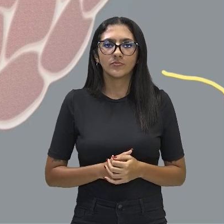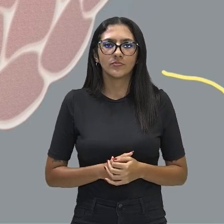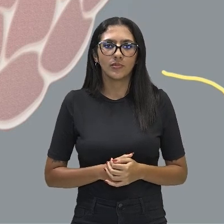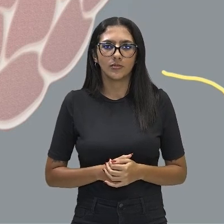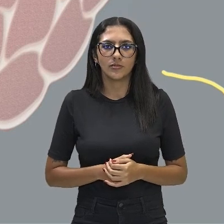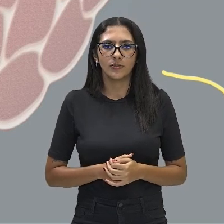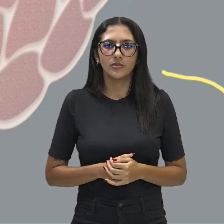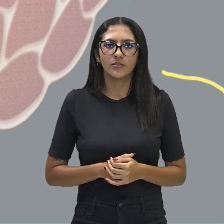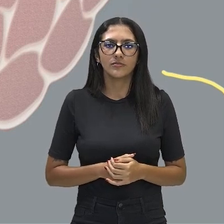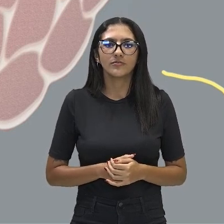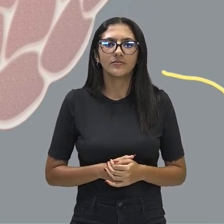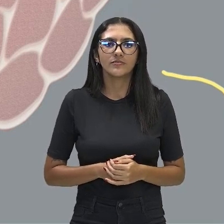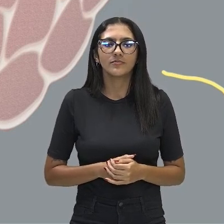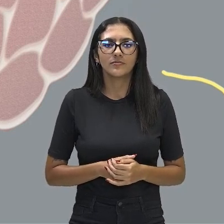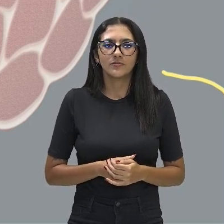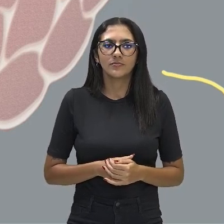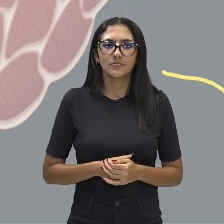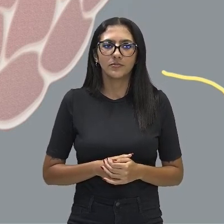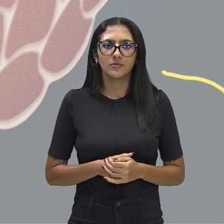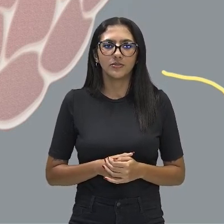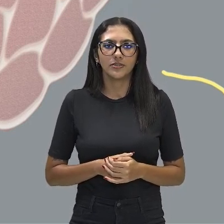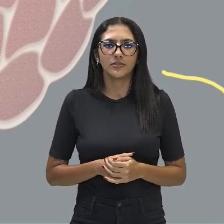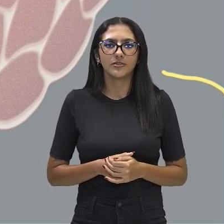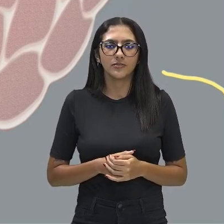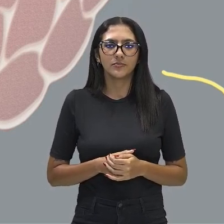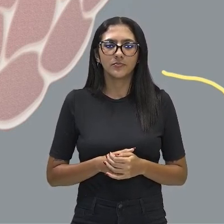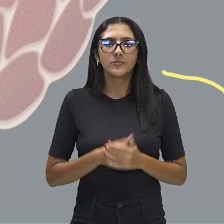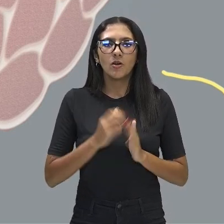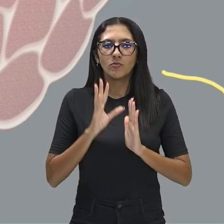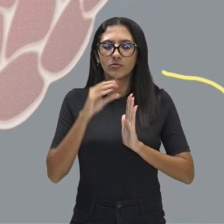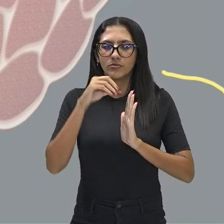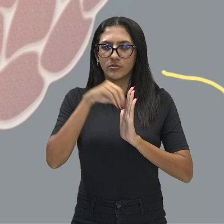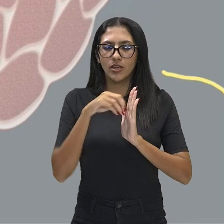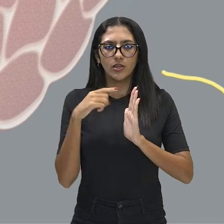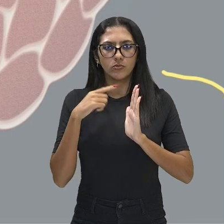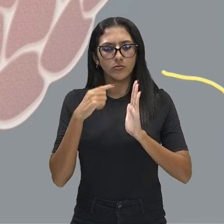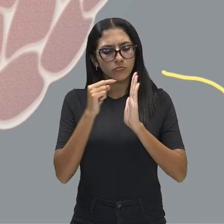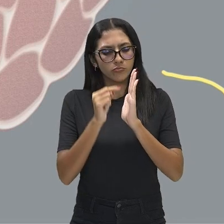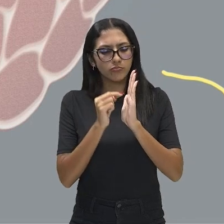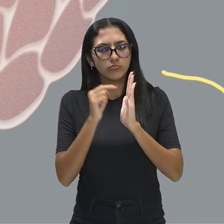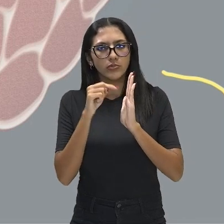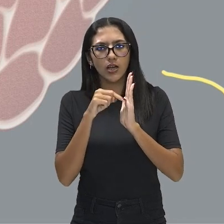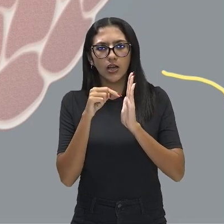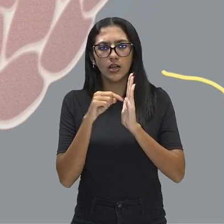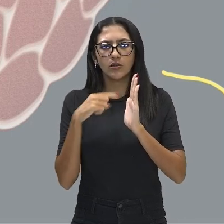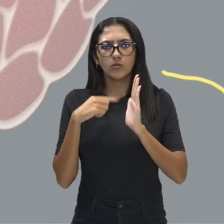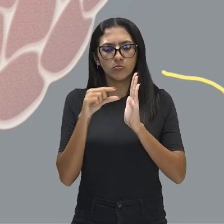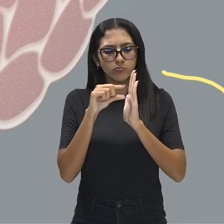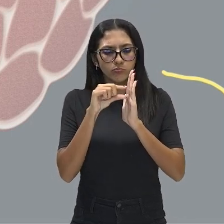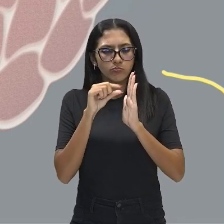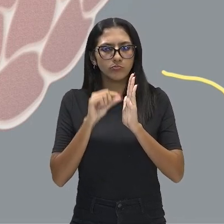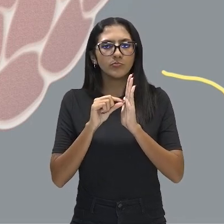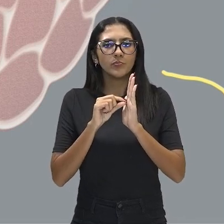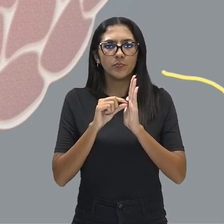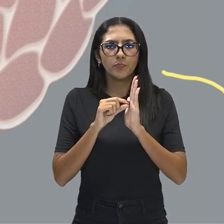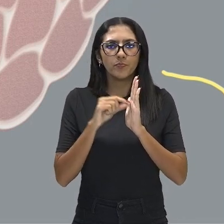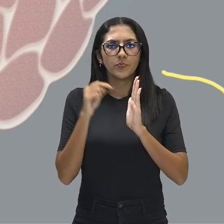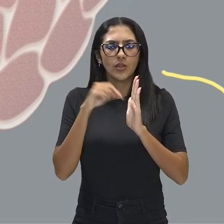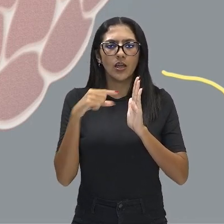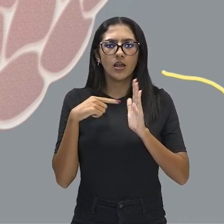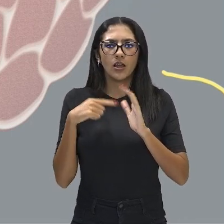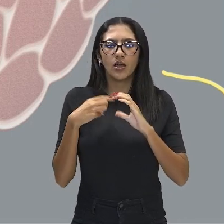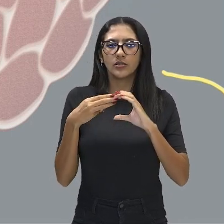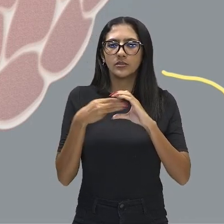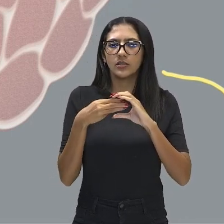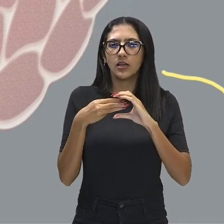aqui dentro, protegido, nós iríamos visualizar o quê? A nossa